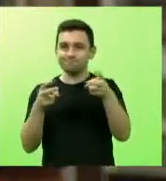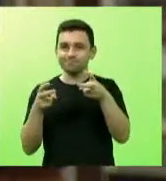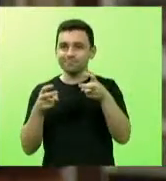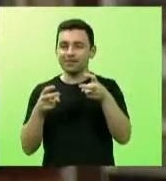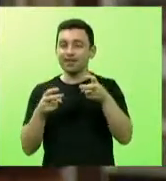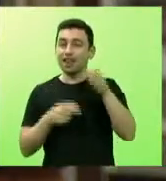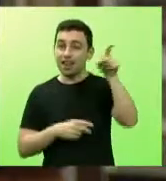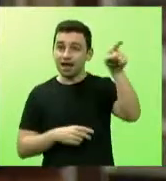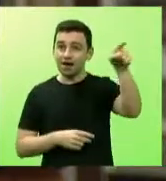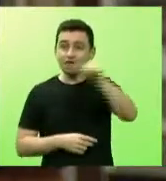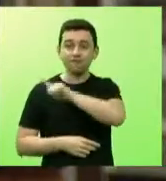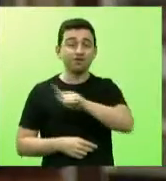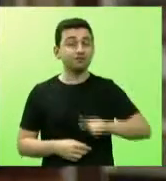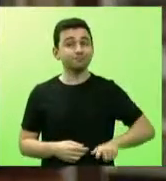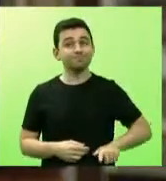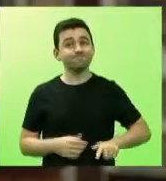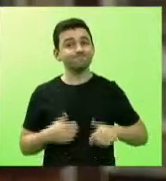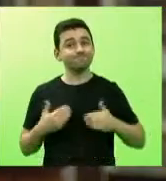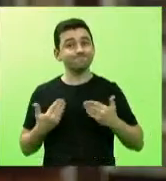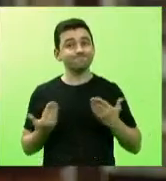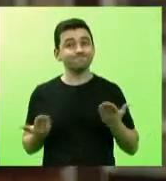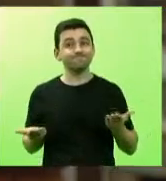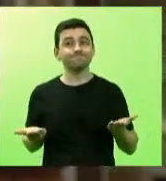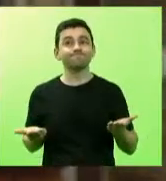acordo do governador.